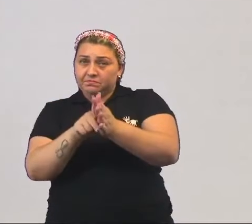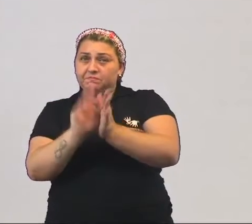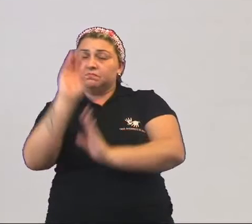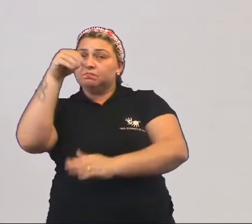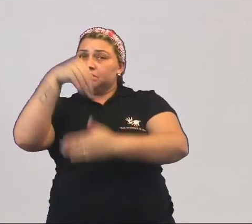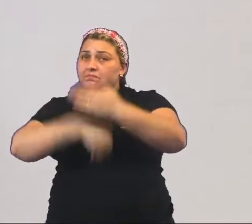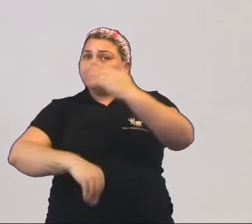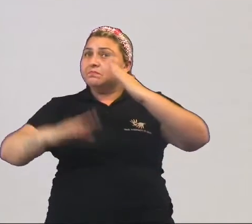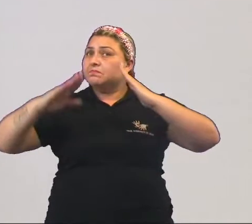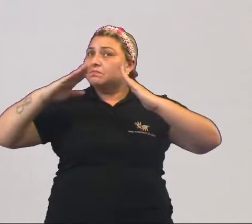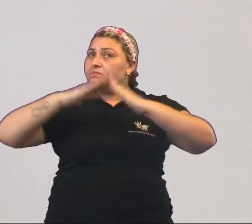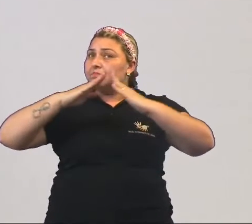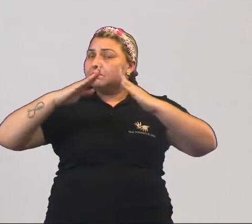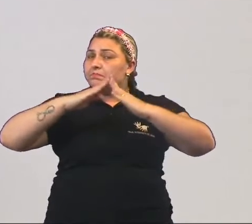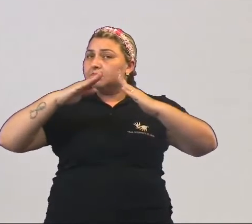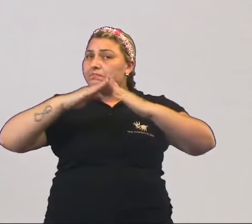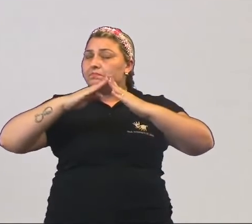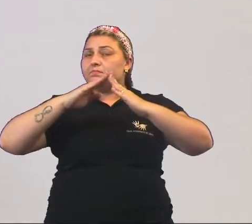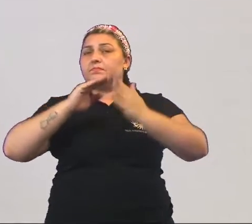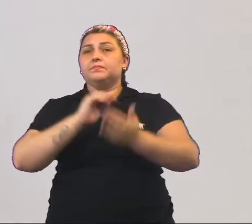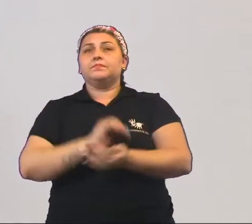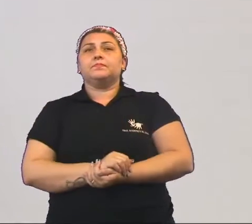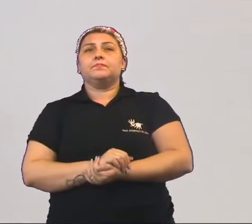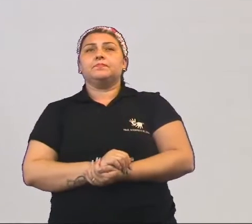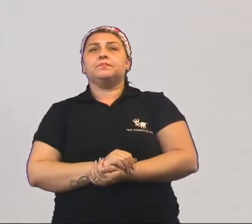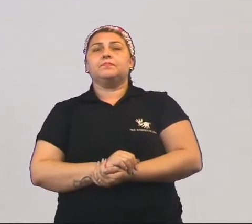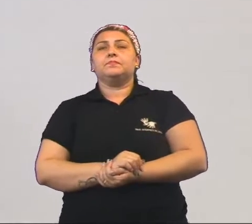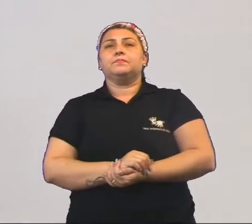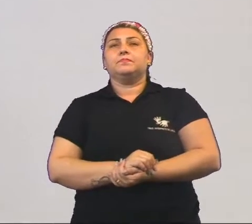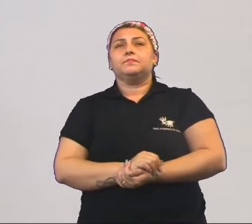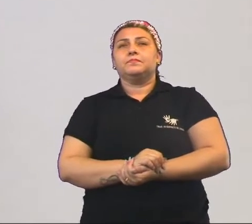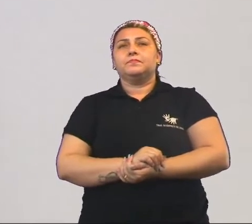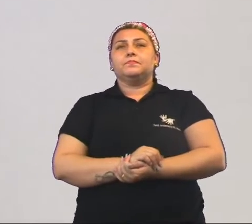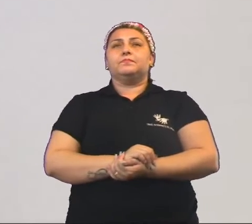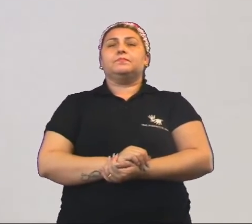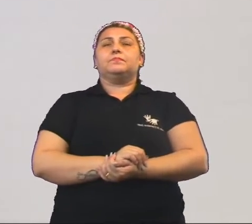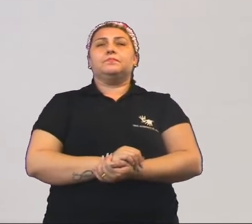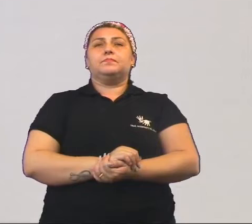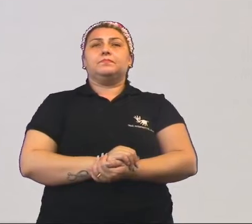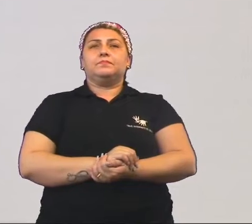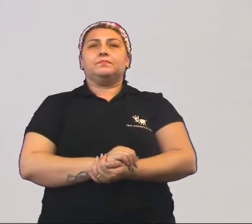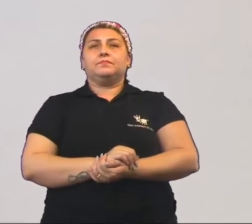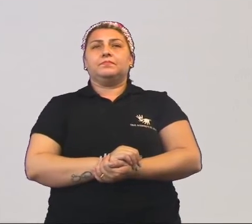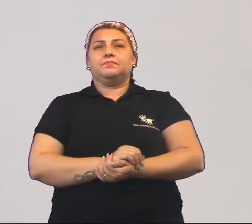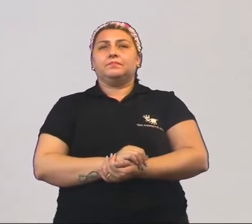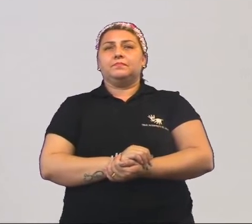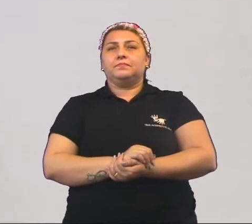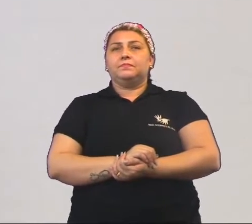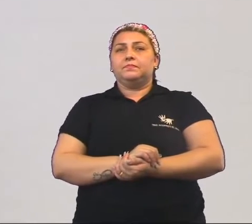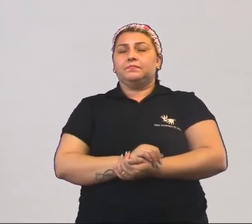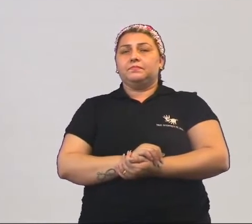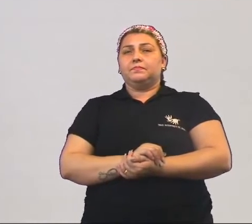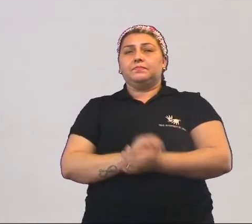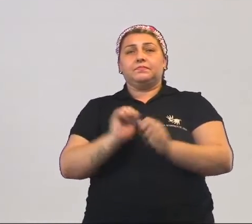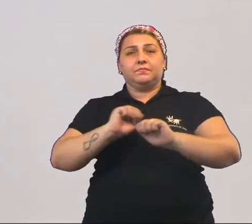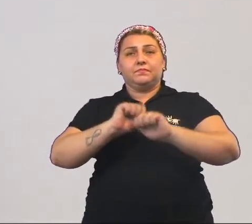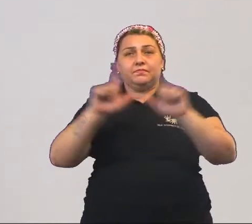violência, como o próprio nome já sugere, que acontece, por exemplo, exclusivamente dentro de casa.